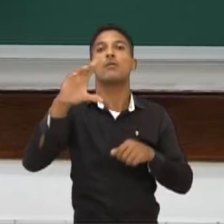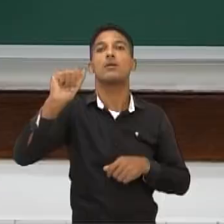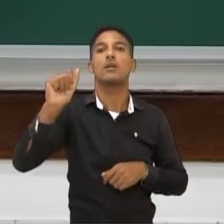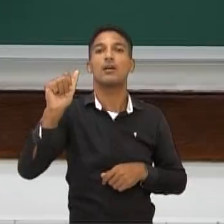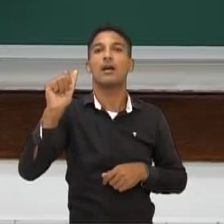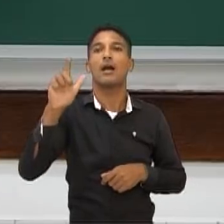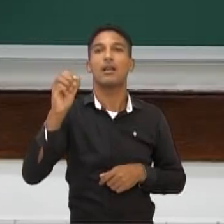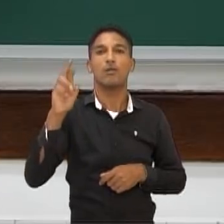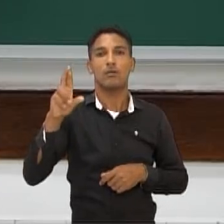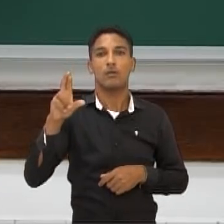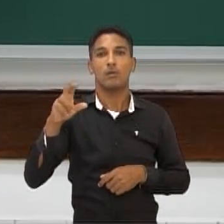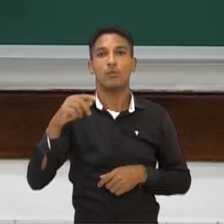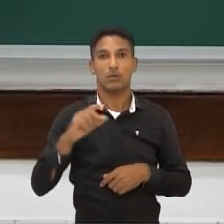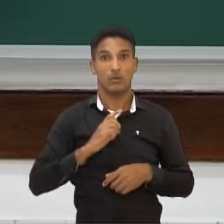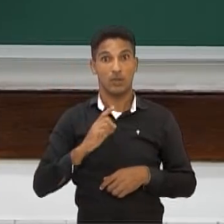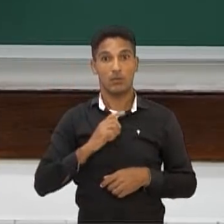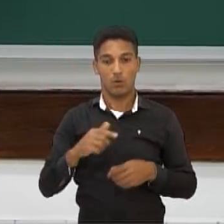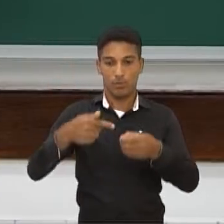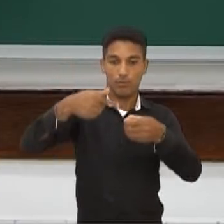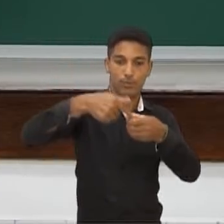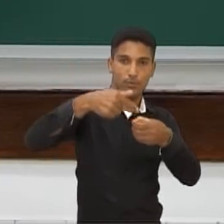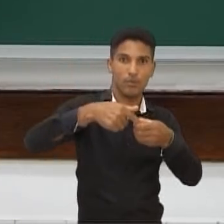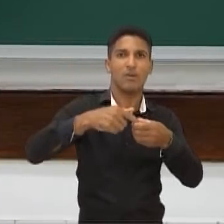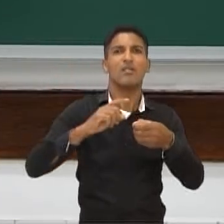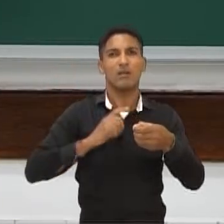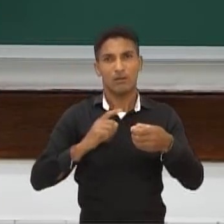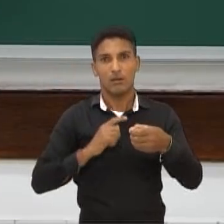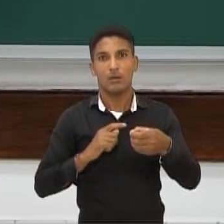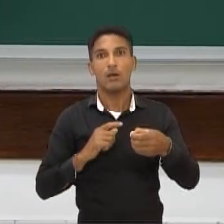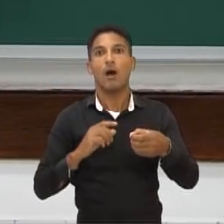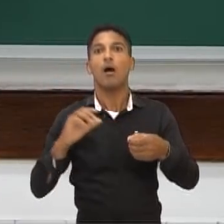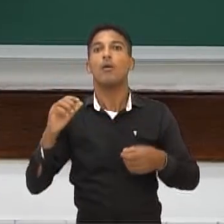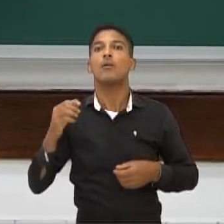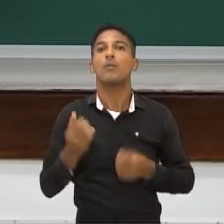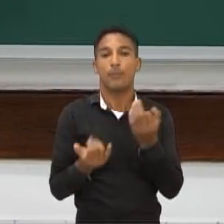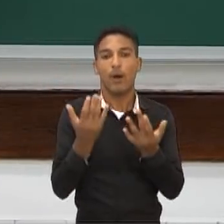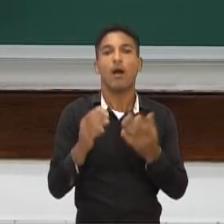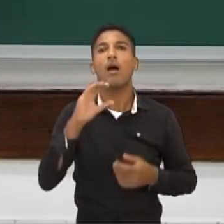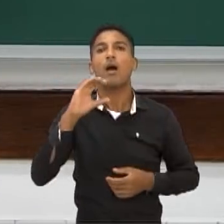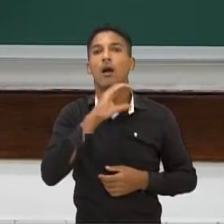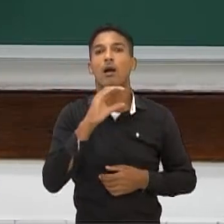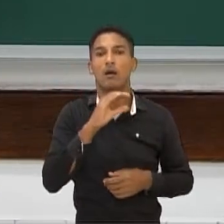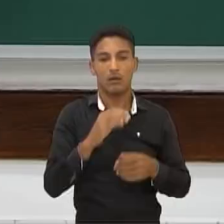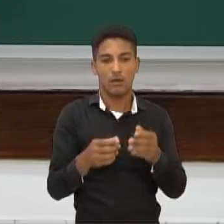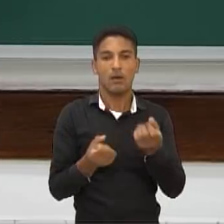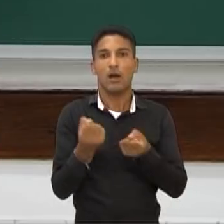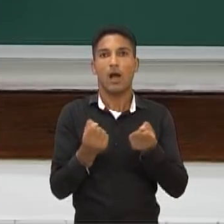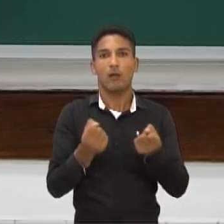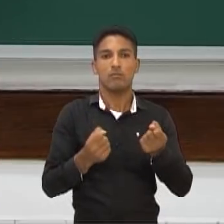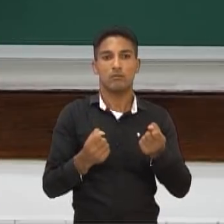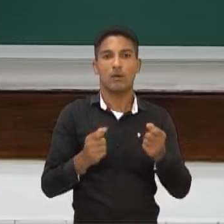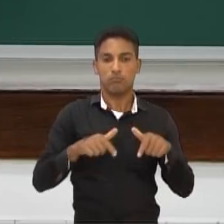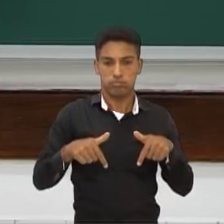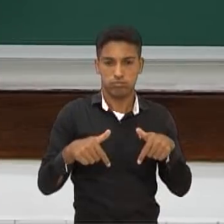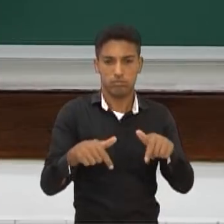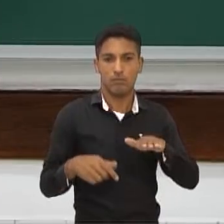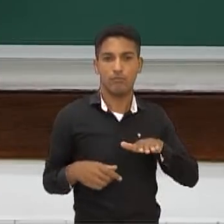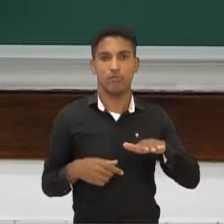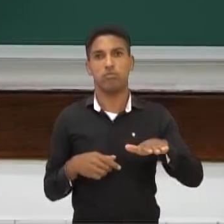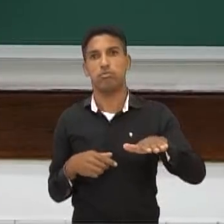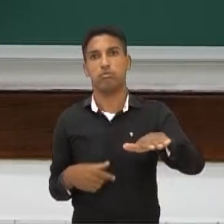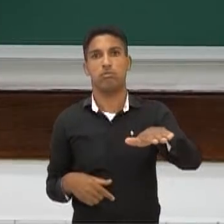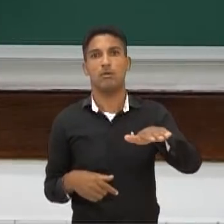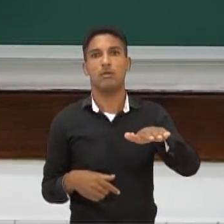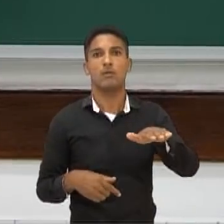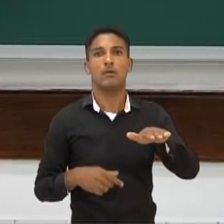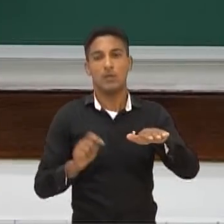explosão daquele vapor do combustível e ele vai realizar trabalho. O rendimento de um carro, ele não é de 100%. Você pode associar